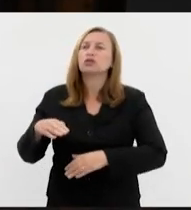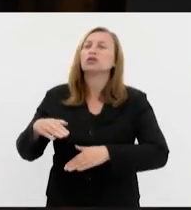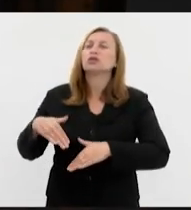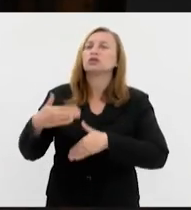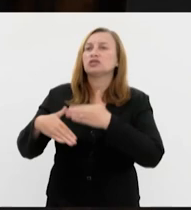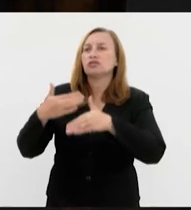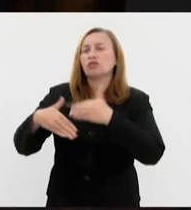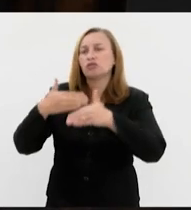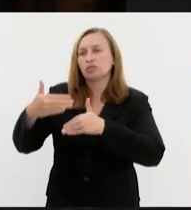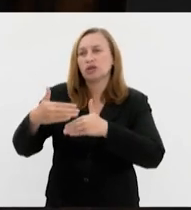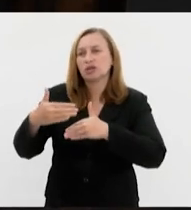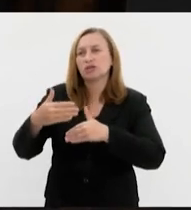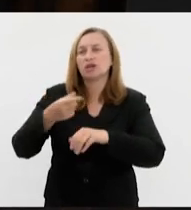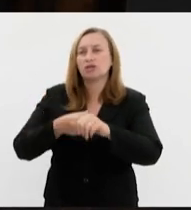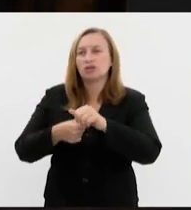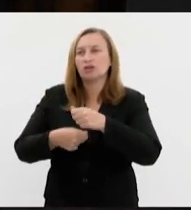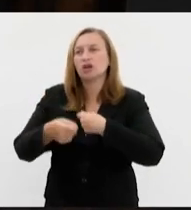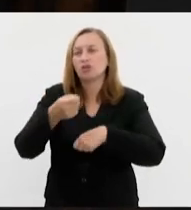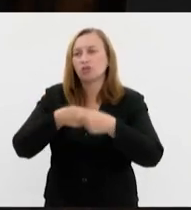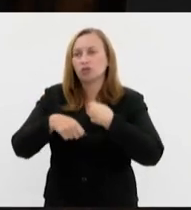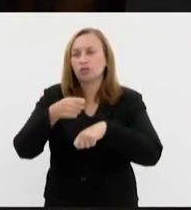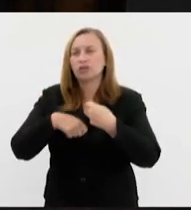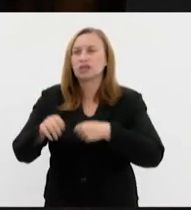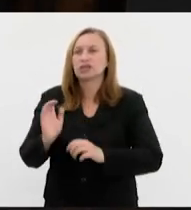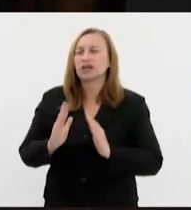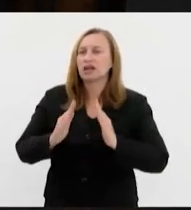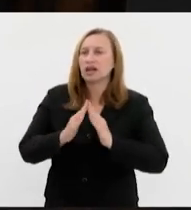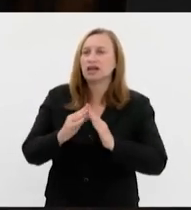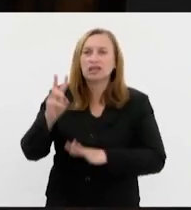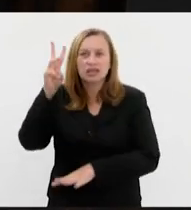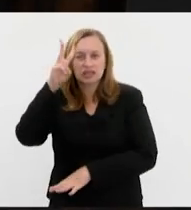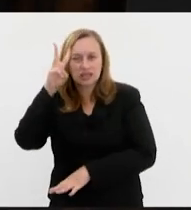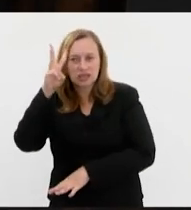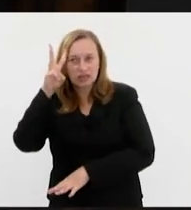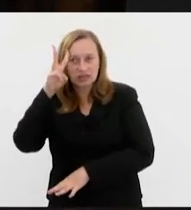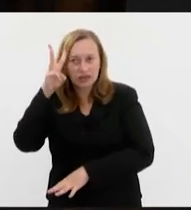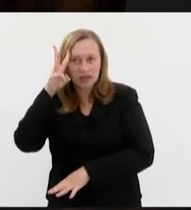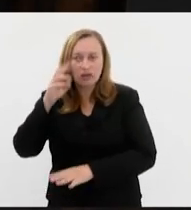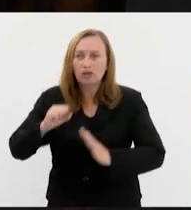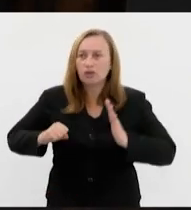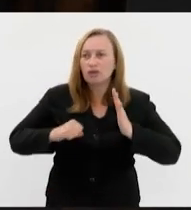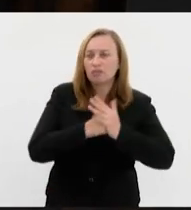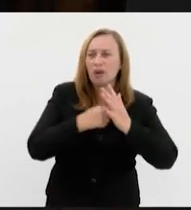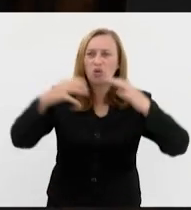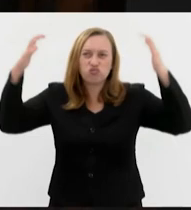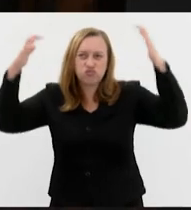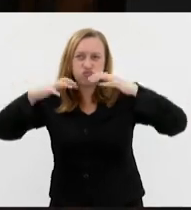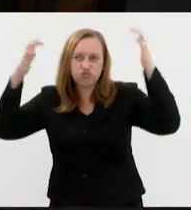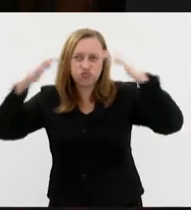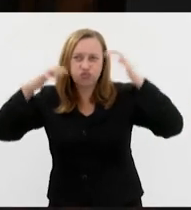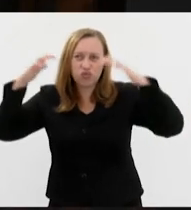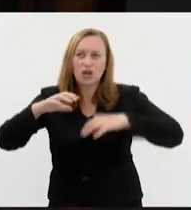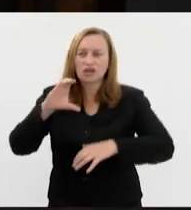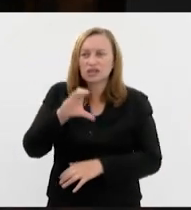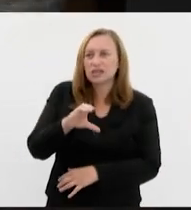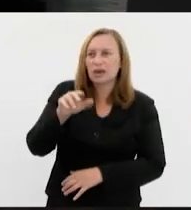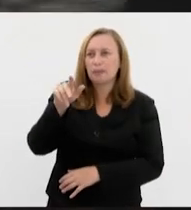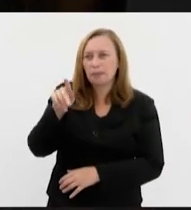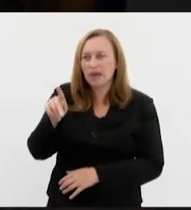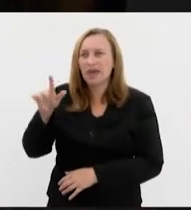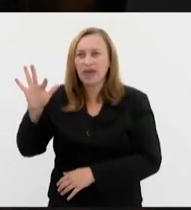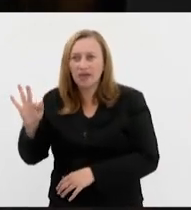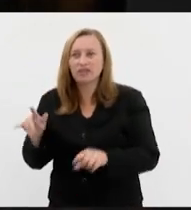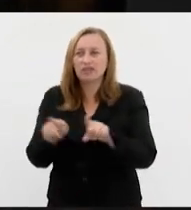dessa casa, que nós realizamos na terça, foi os impactos das chuvas, tanto nos CPFs como nos CNPJ,